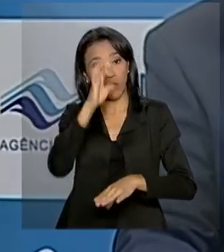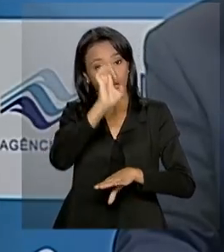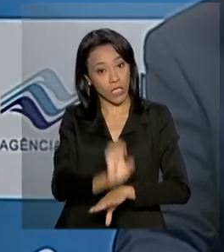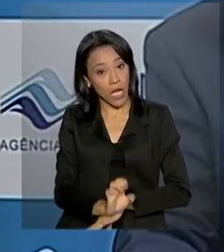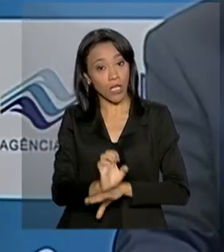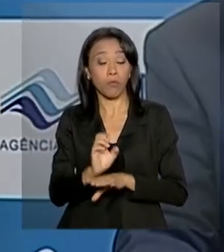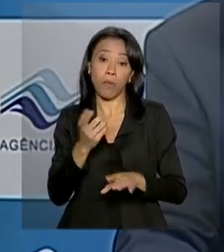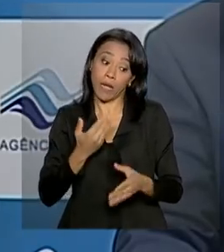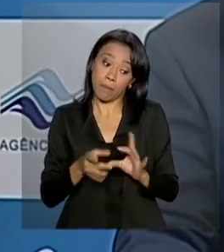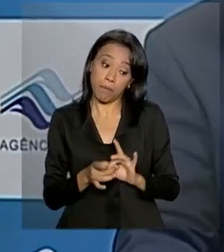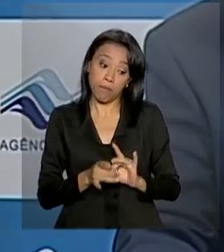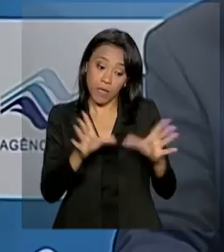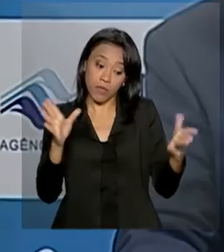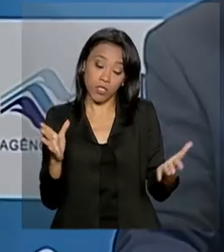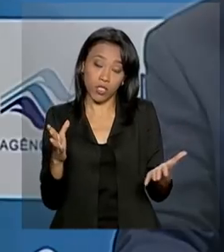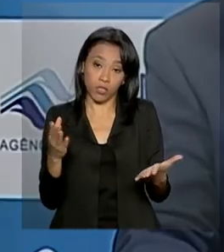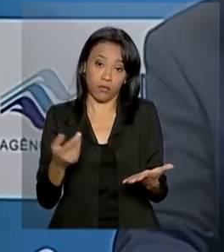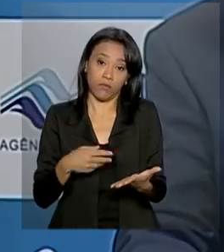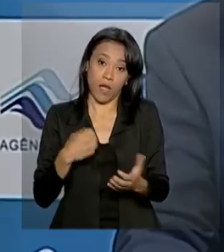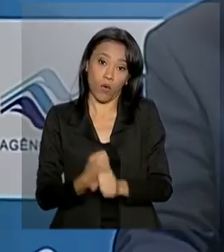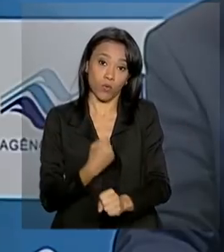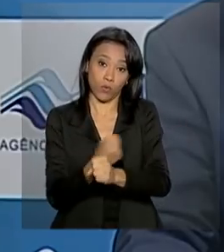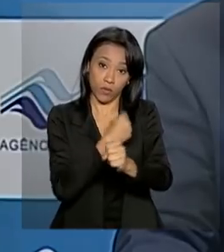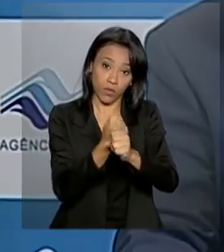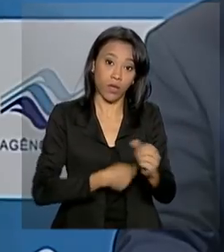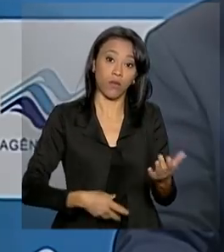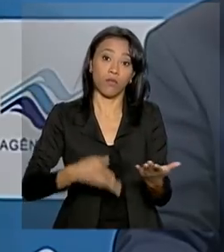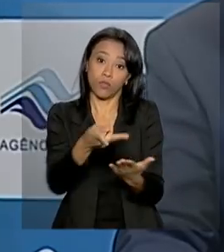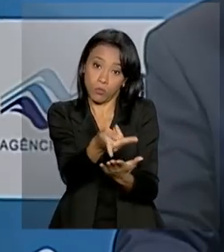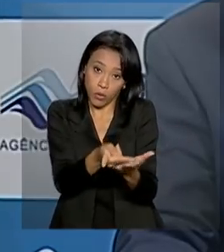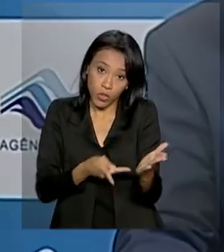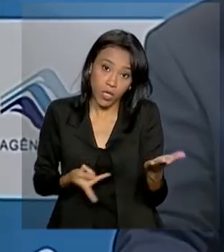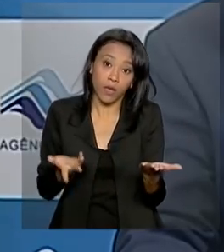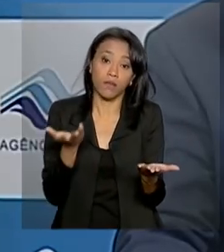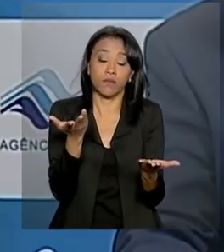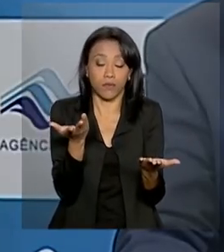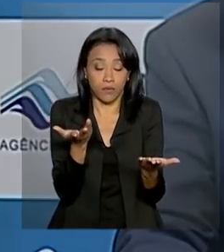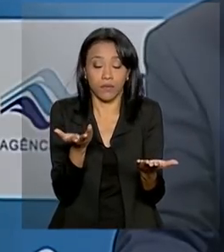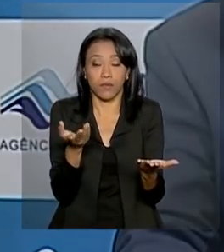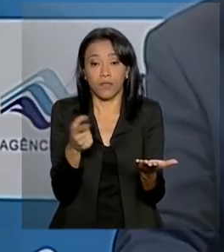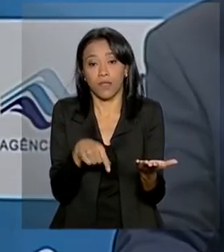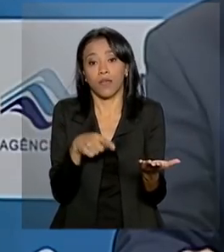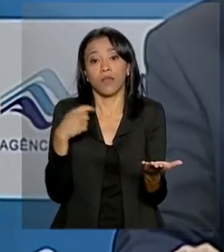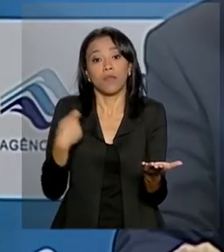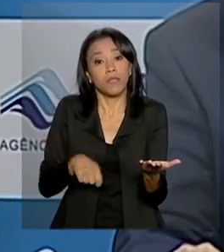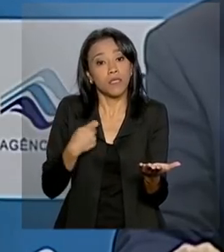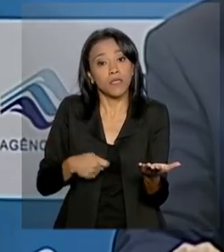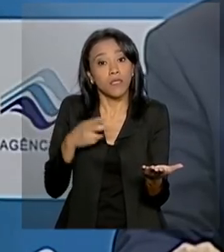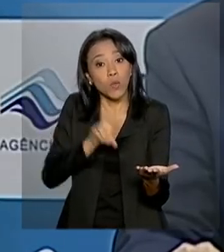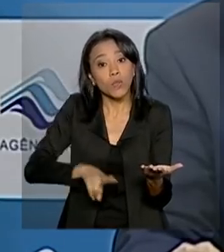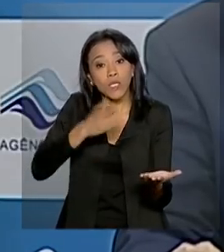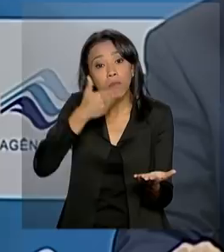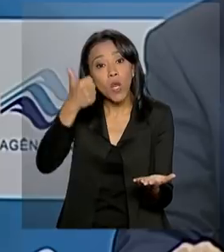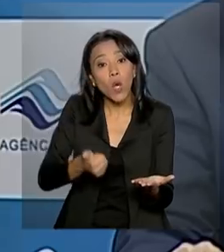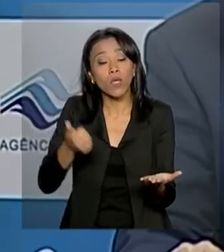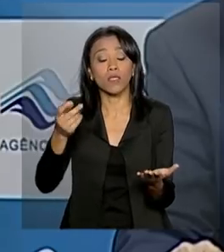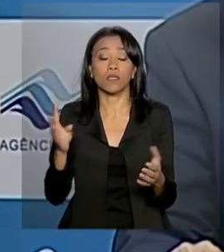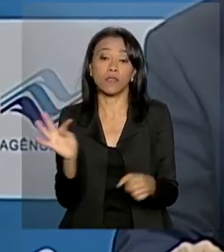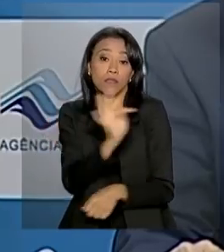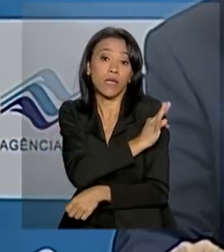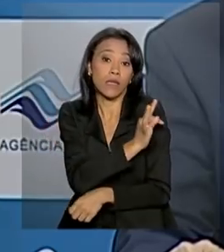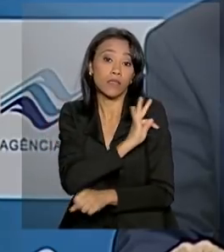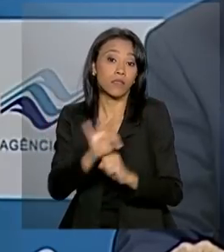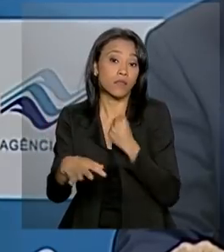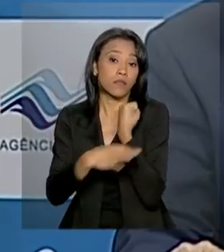de aprovar os projetos, liberar a instalação e a operação, tendo que, utilizando as melhores técnicas, as mais